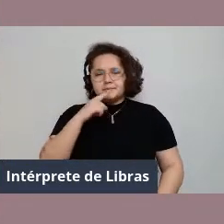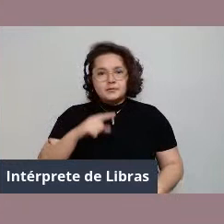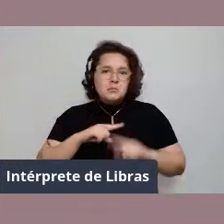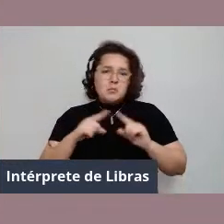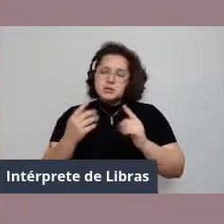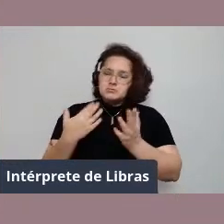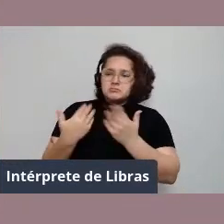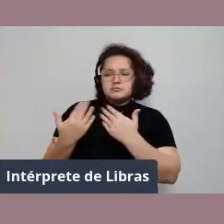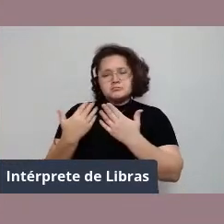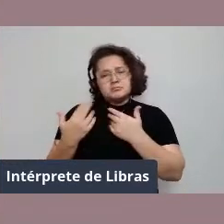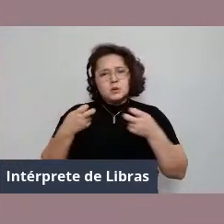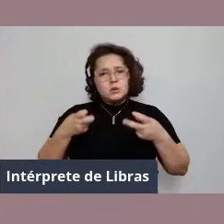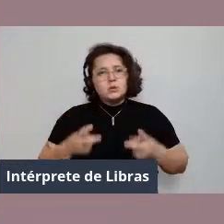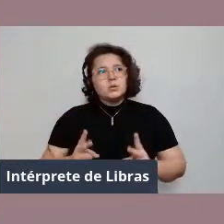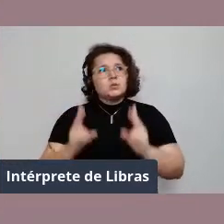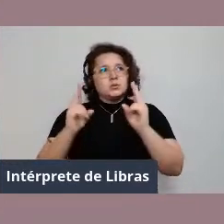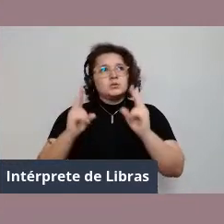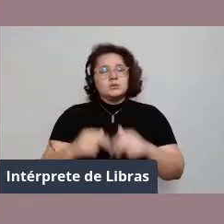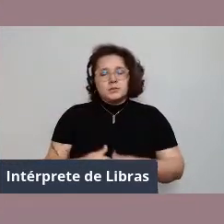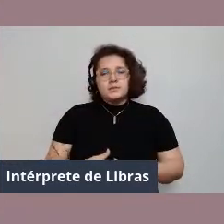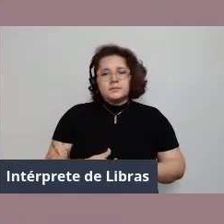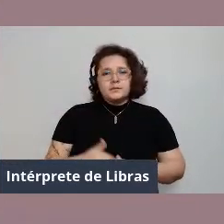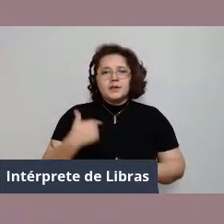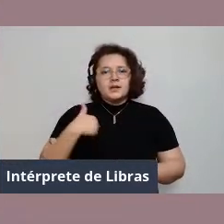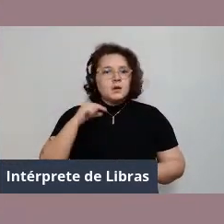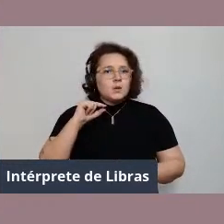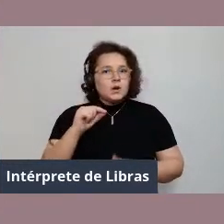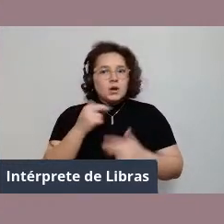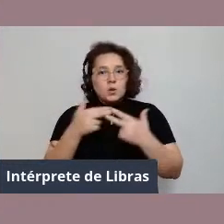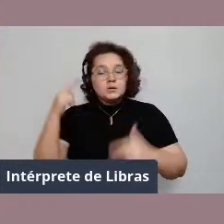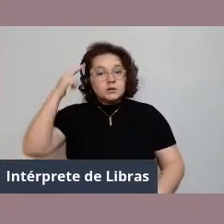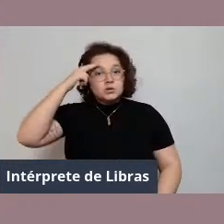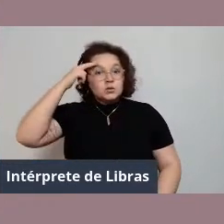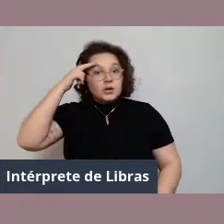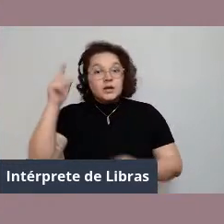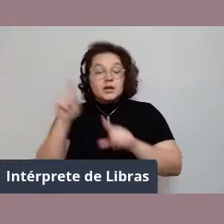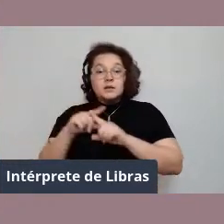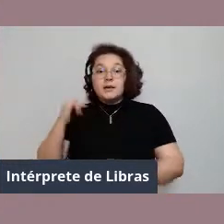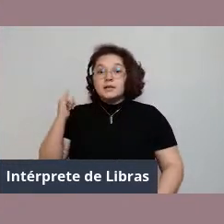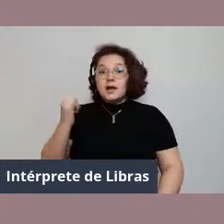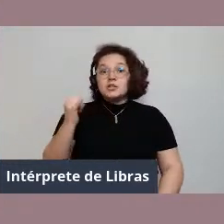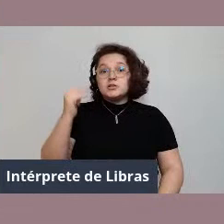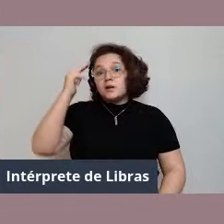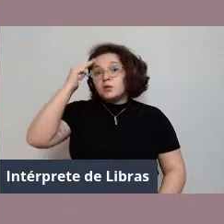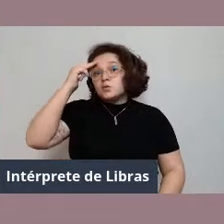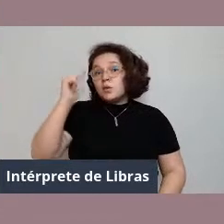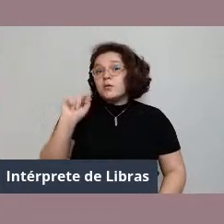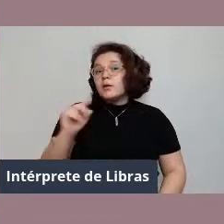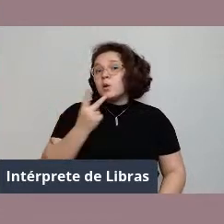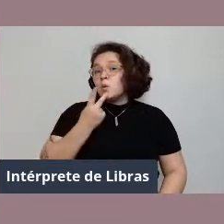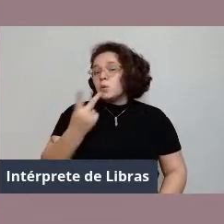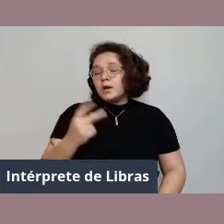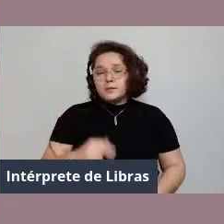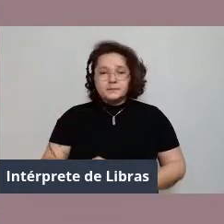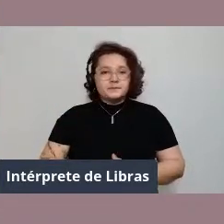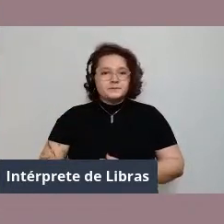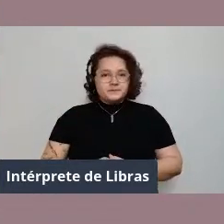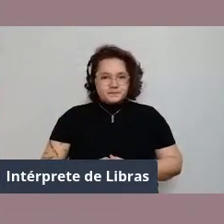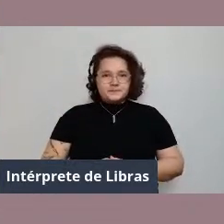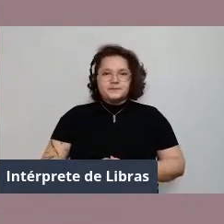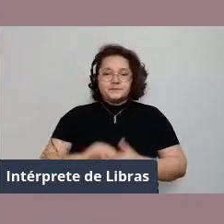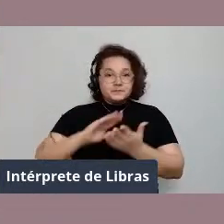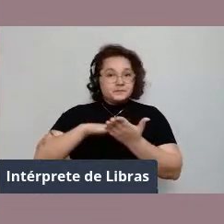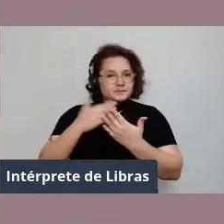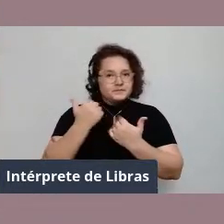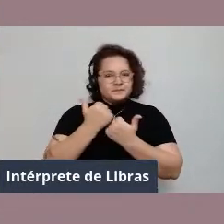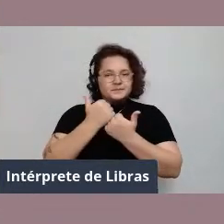continuamos conversando sobre o que sonhara e as coisas que o narrador lhe dissera então. Era um contexto belo